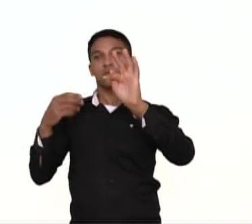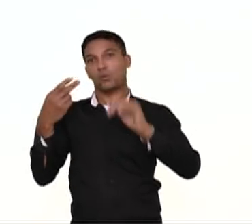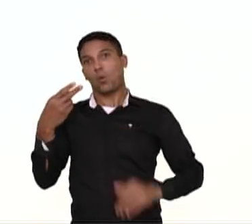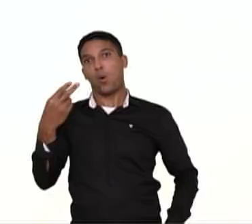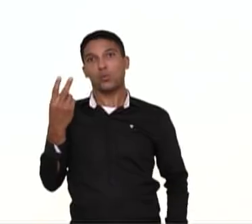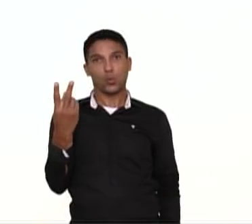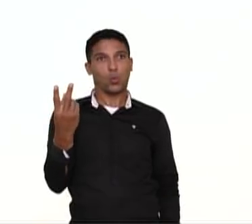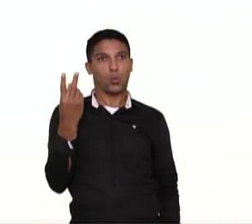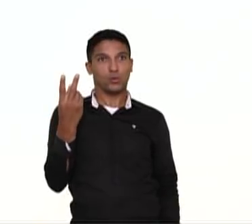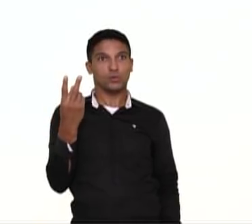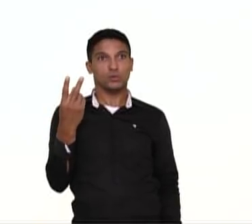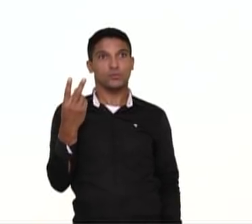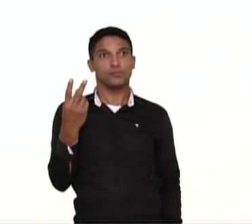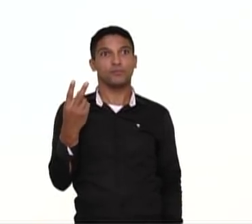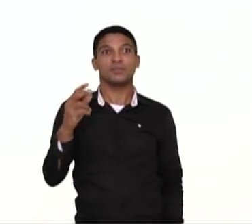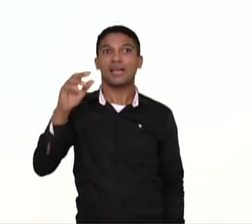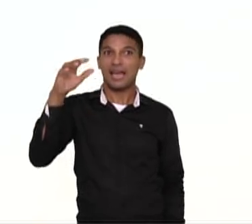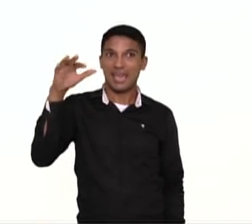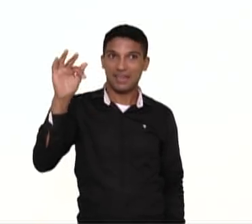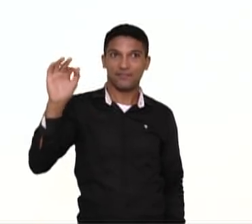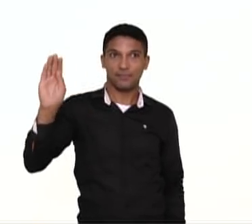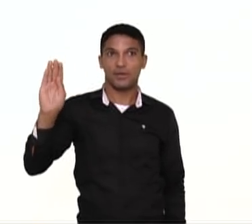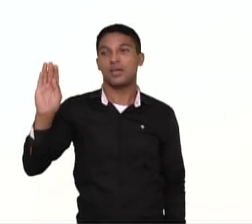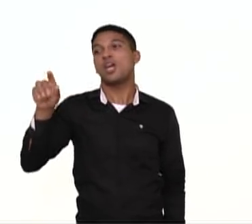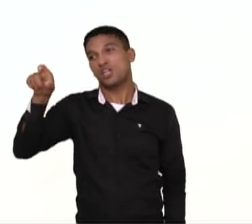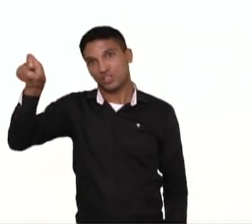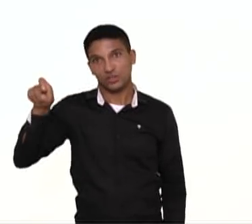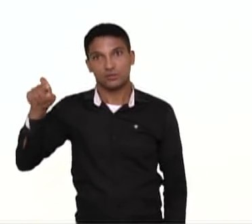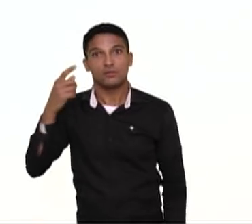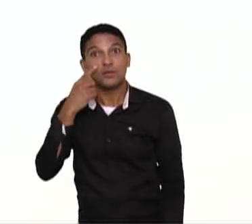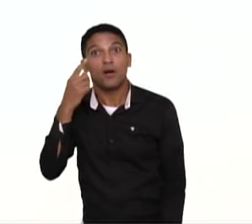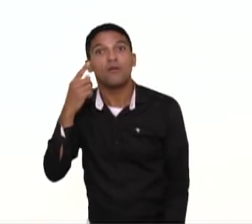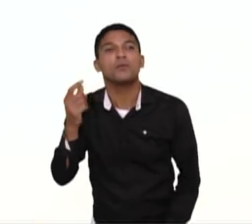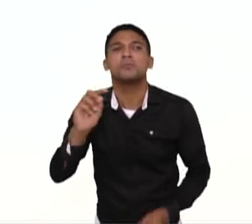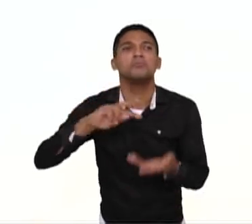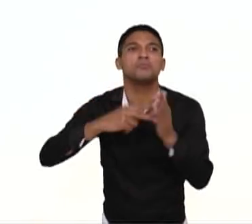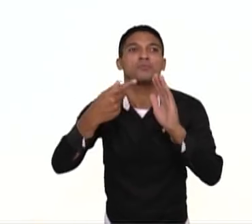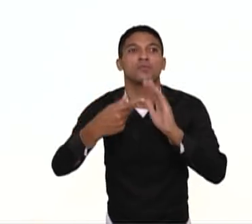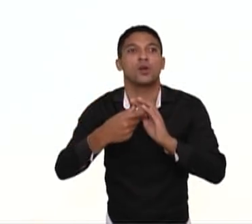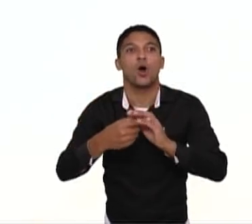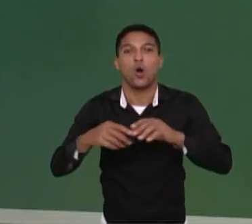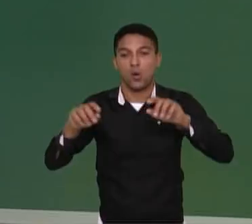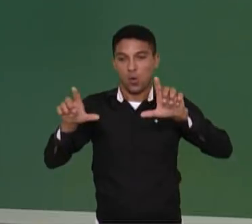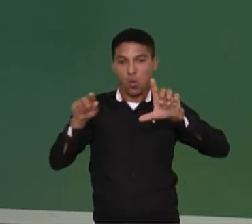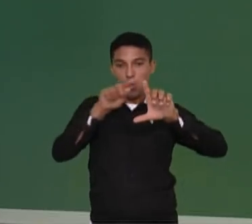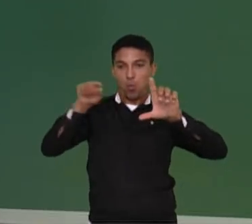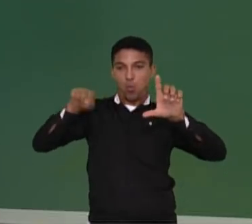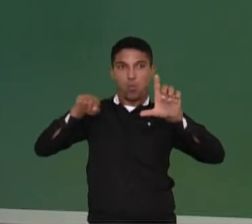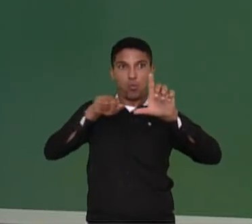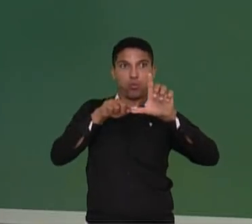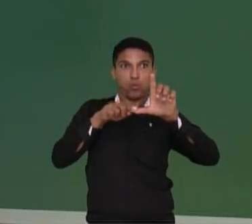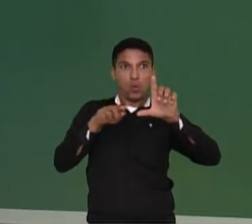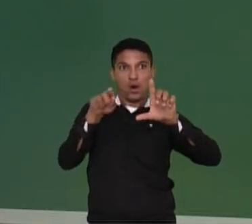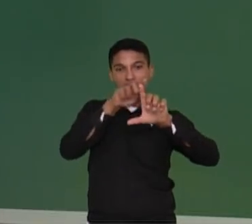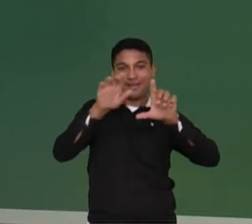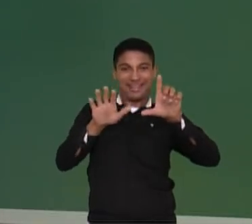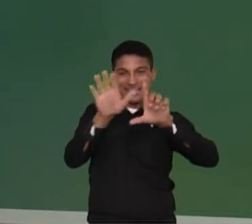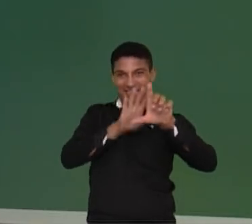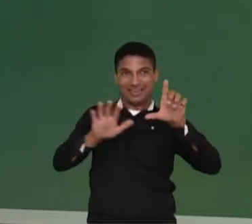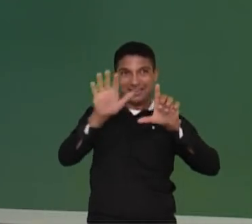retângulo maior, que contém essa partezinha dentro, né, é semelhante a esse retângulo que está aqui.